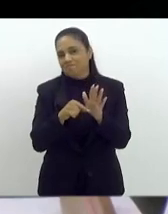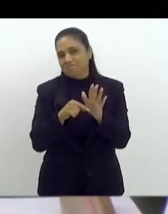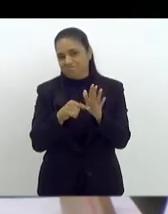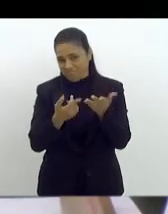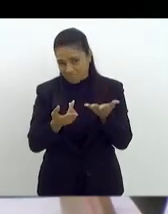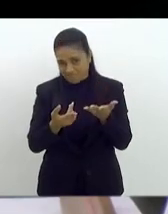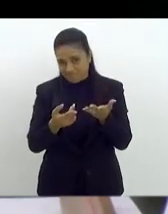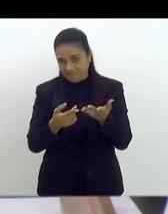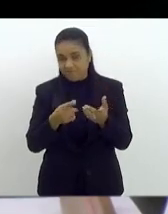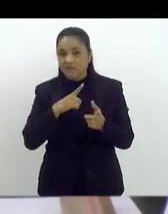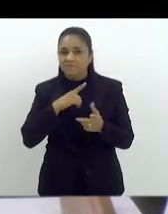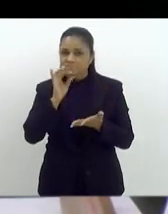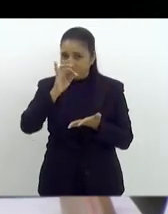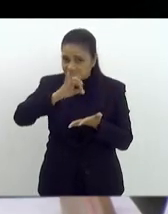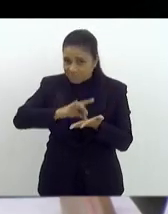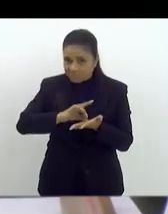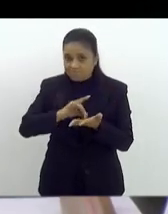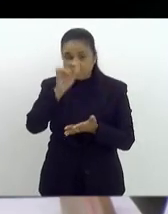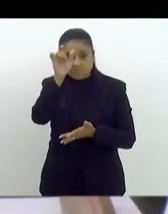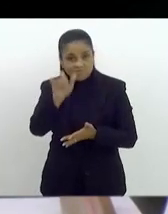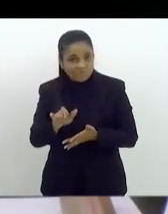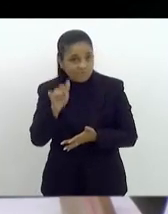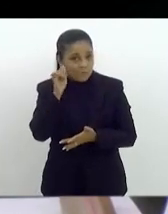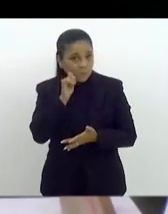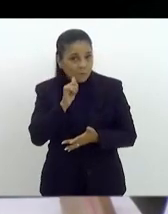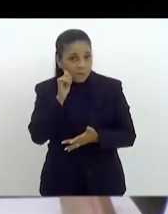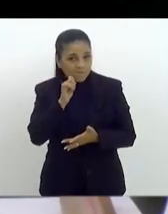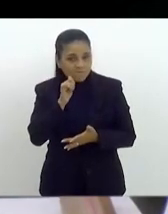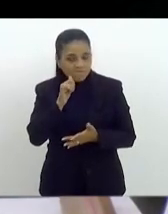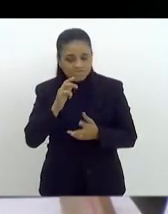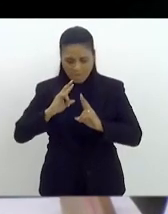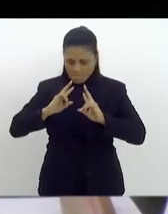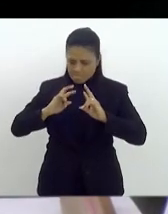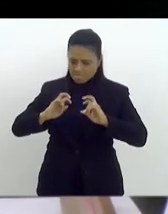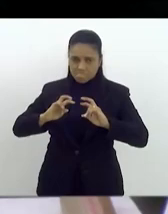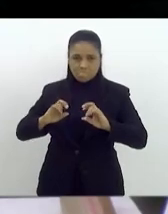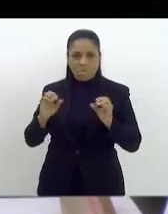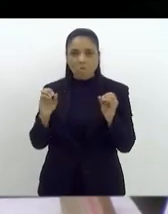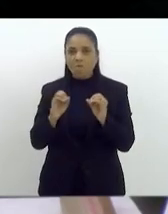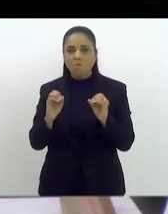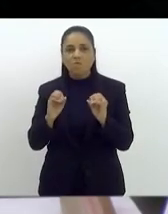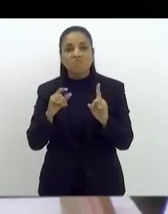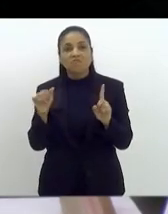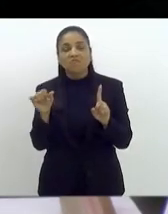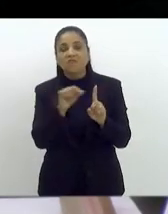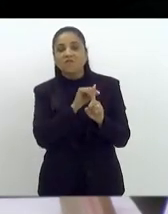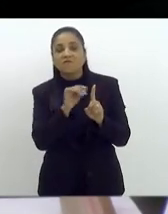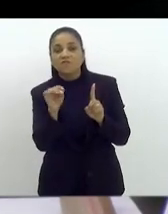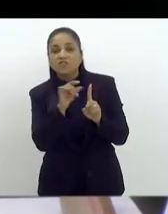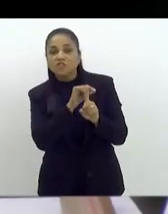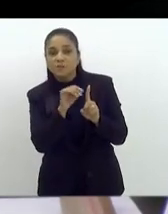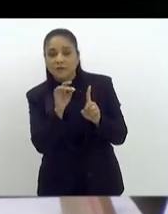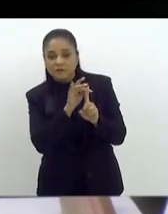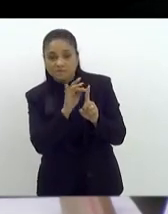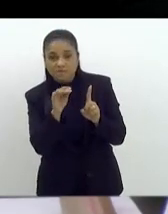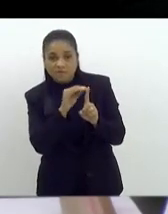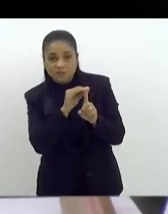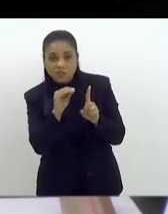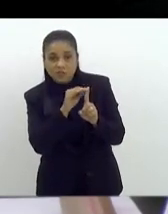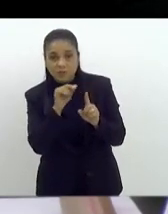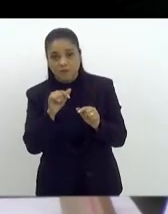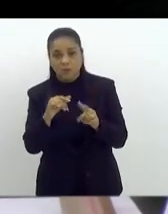na verdade a mulher ela às vezes não se percebe vítima daquele crime né